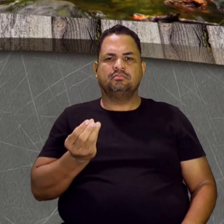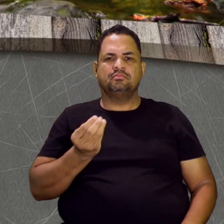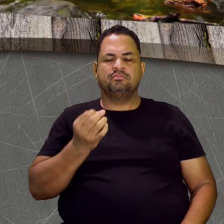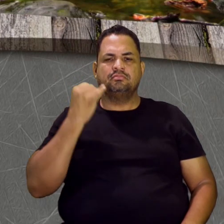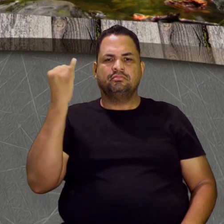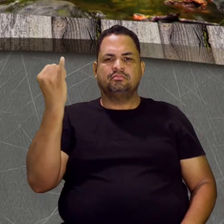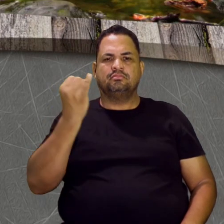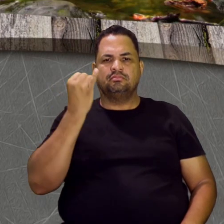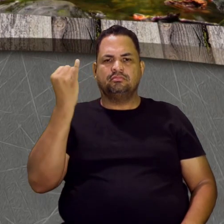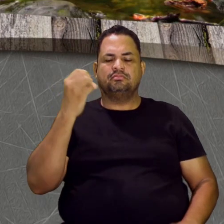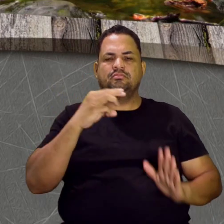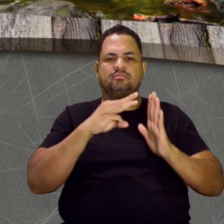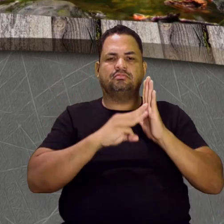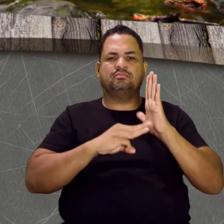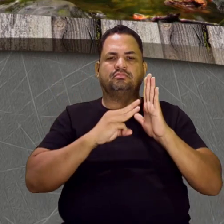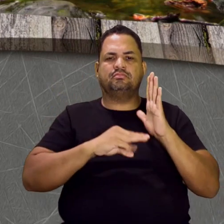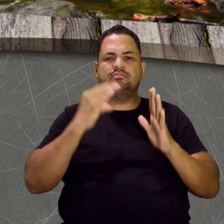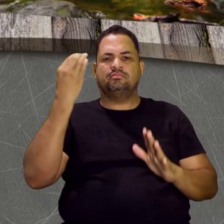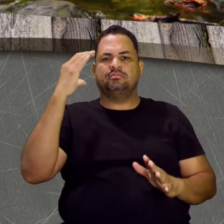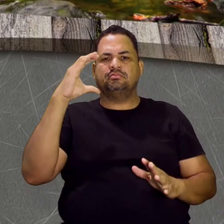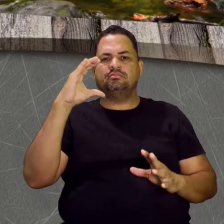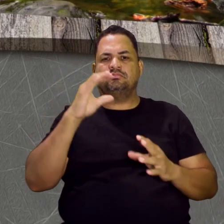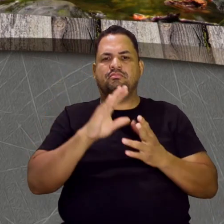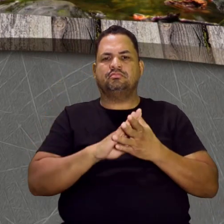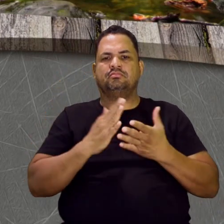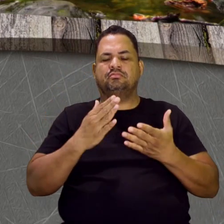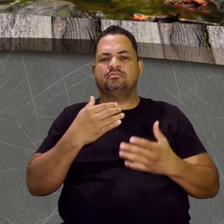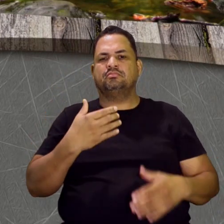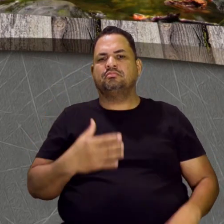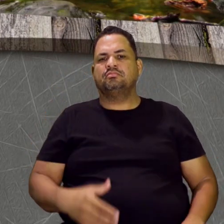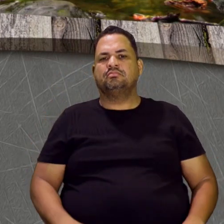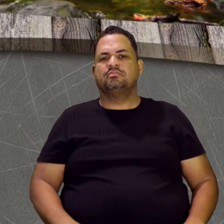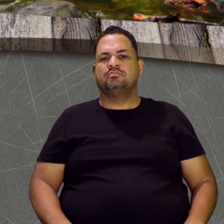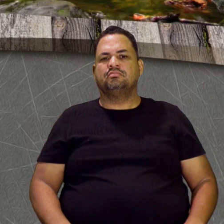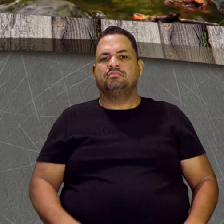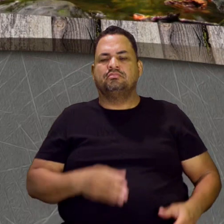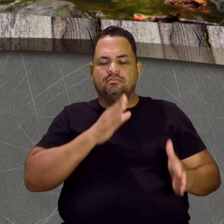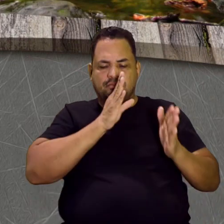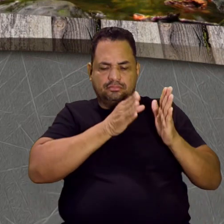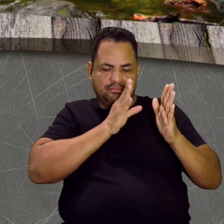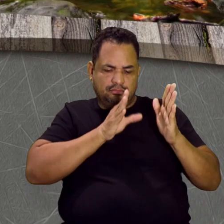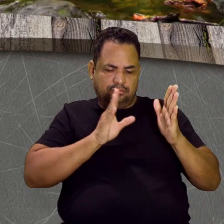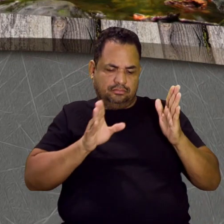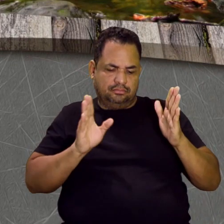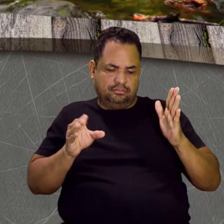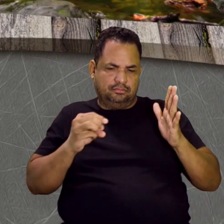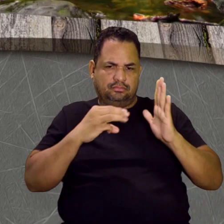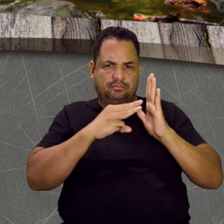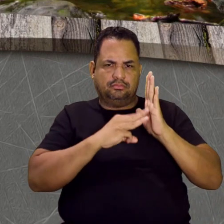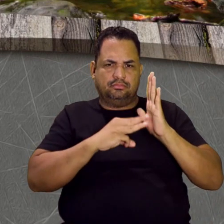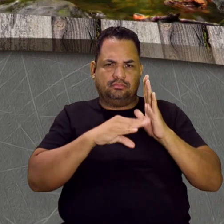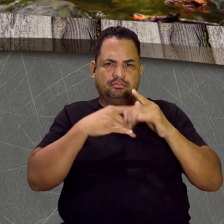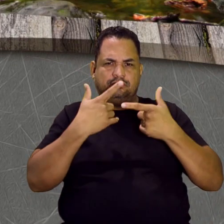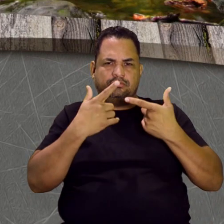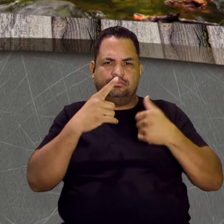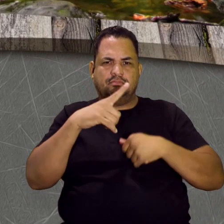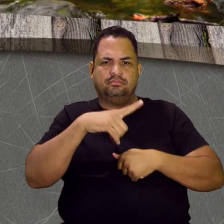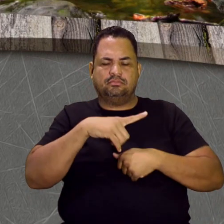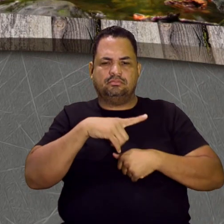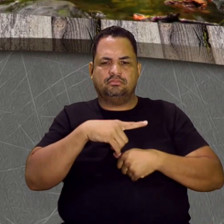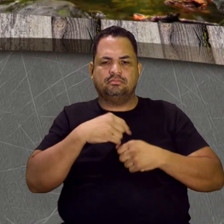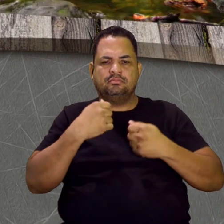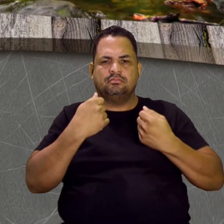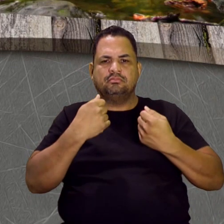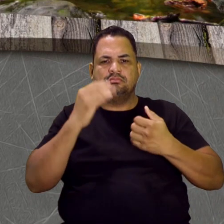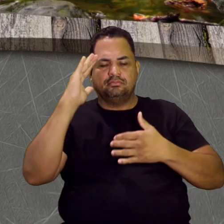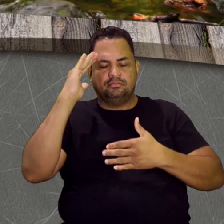a importância do método científico, de se seguir determinados passos para você ter